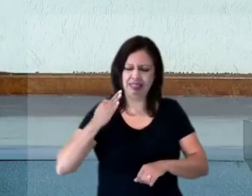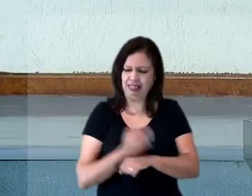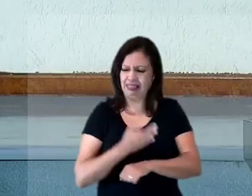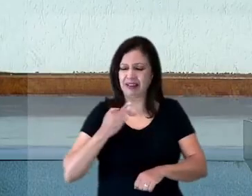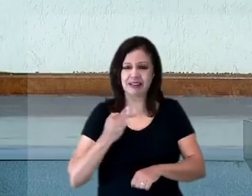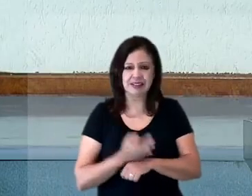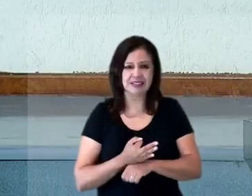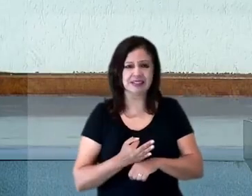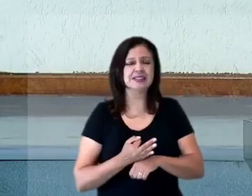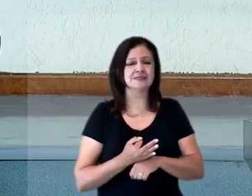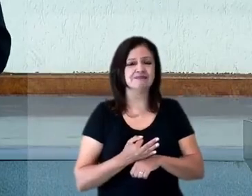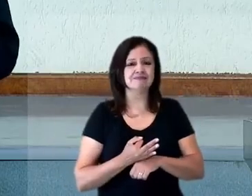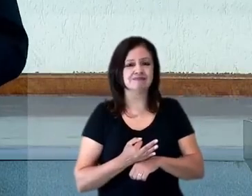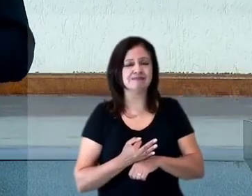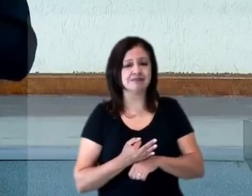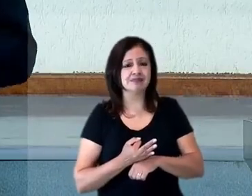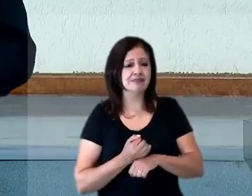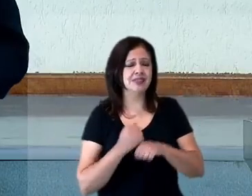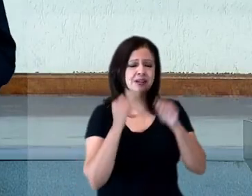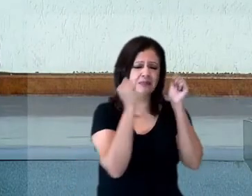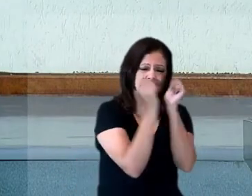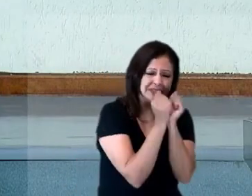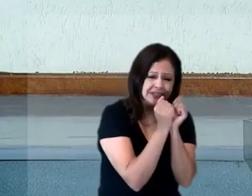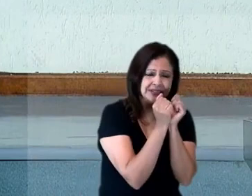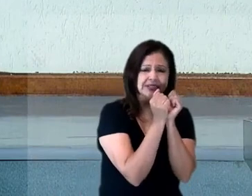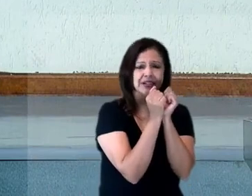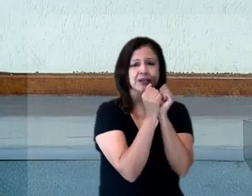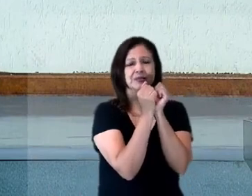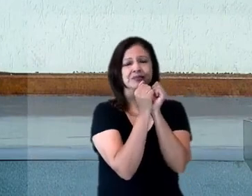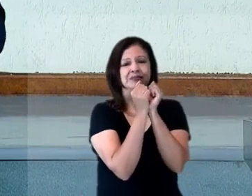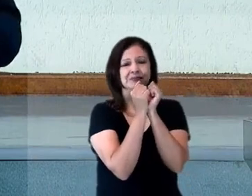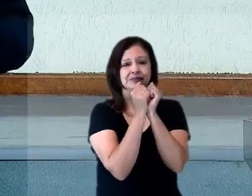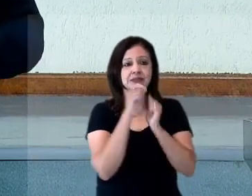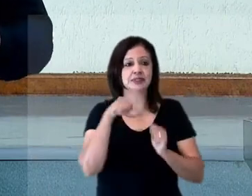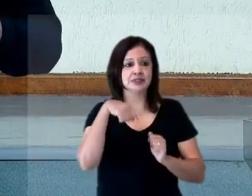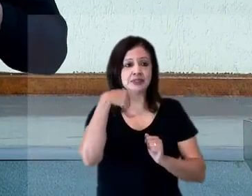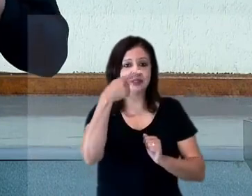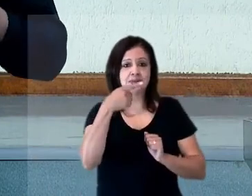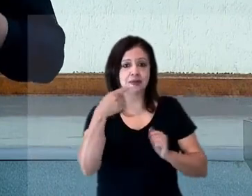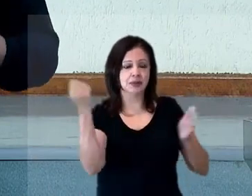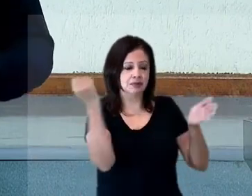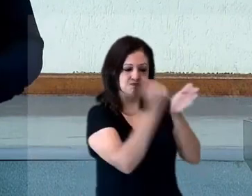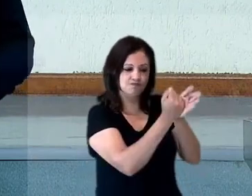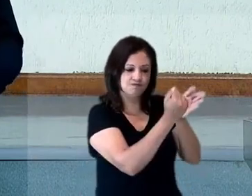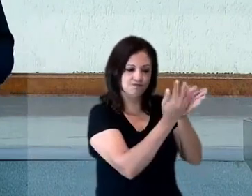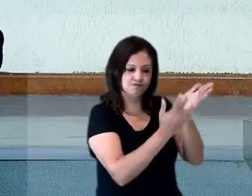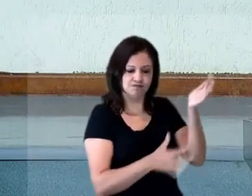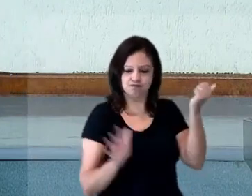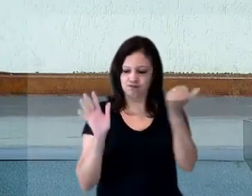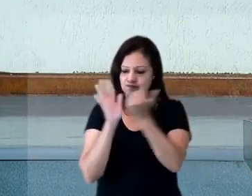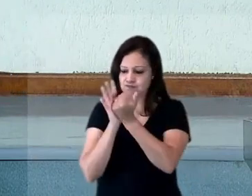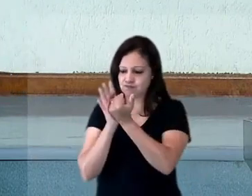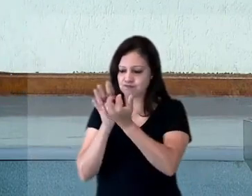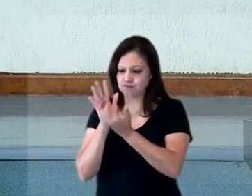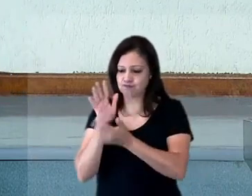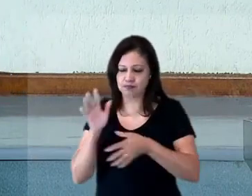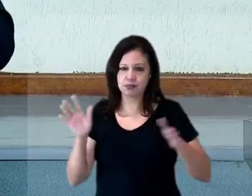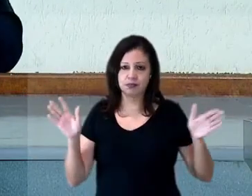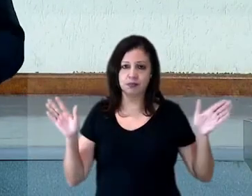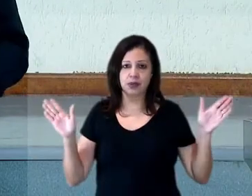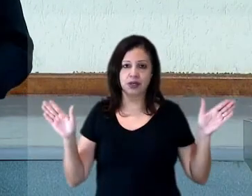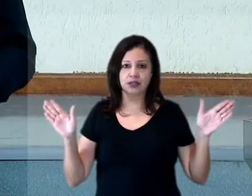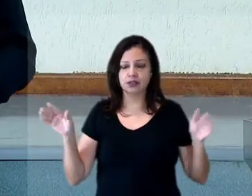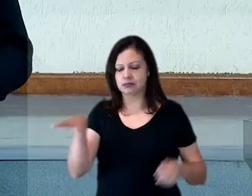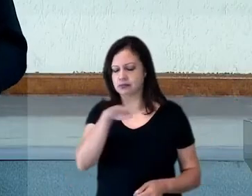a prisão, a crucificação e a morte. Jesus tinha plena consciência e entendimento